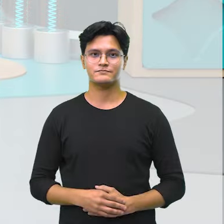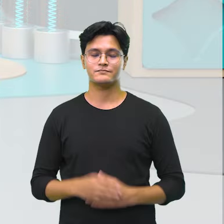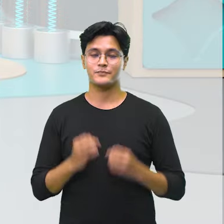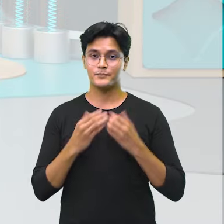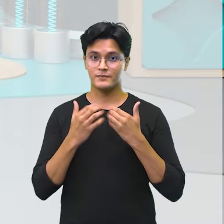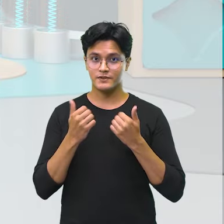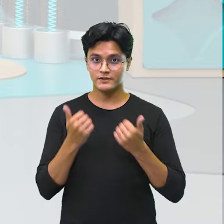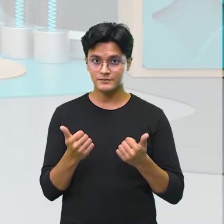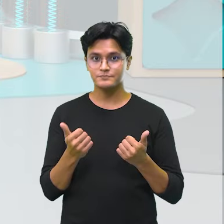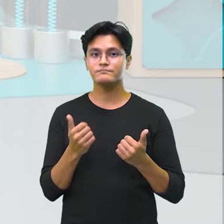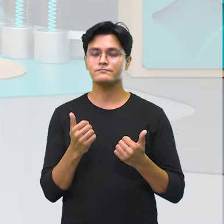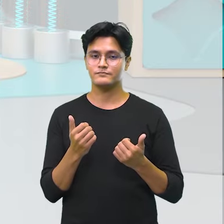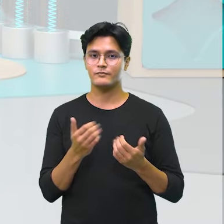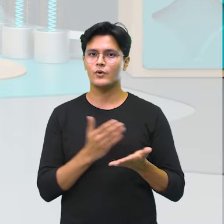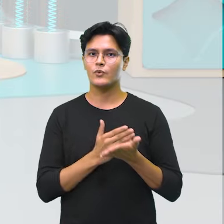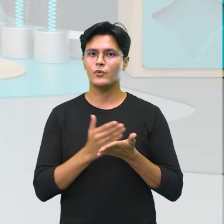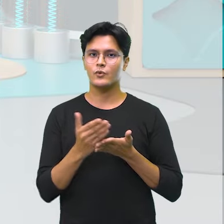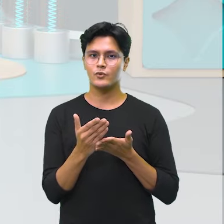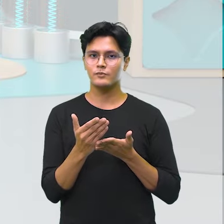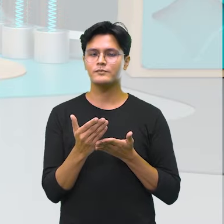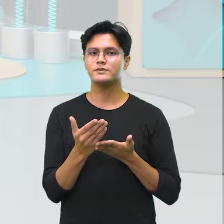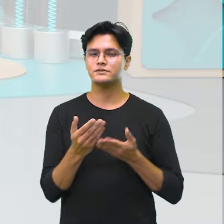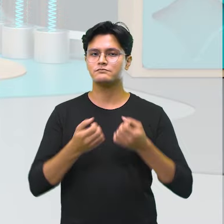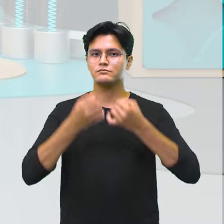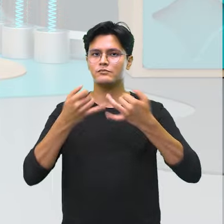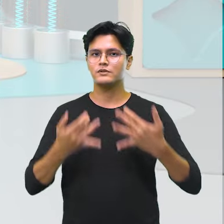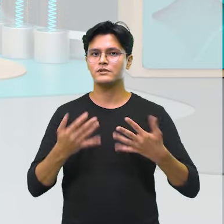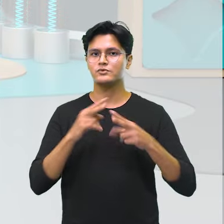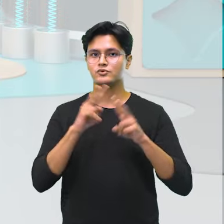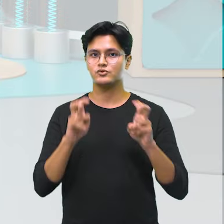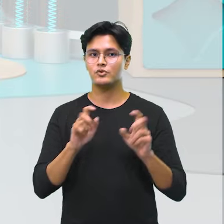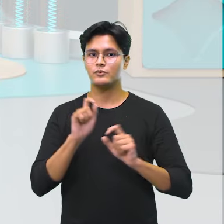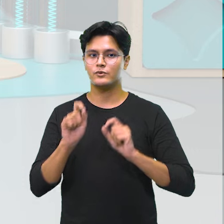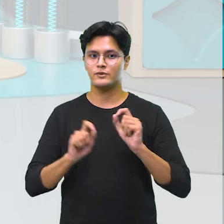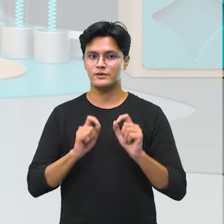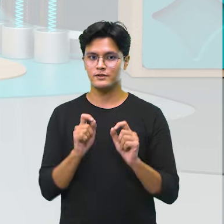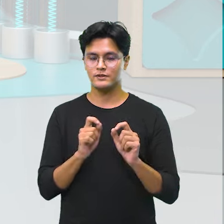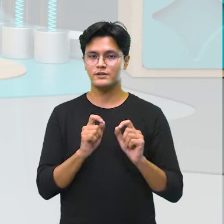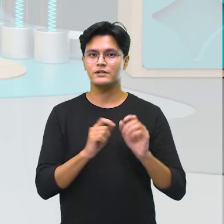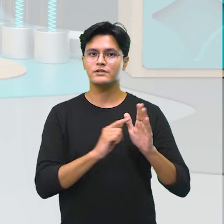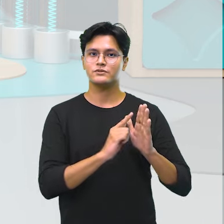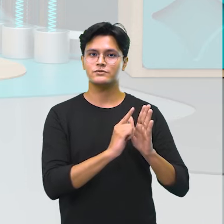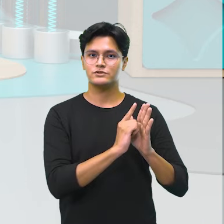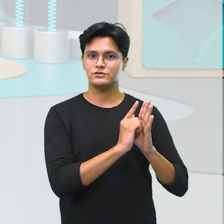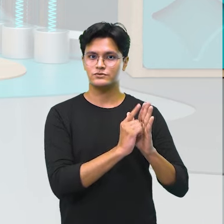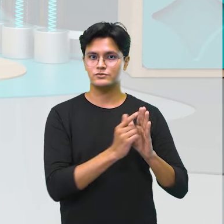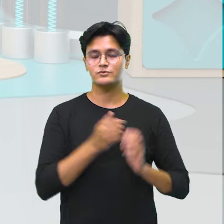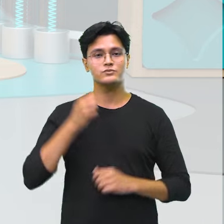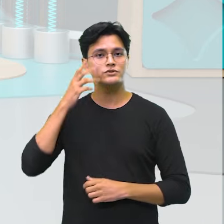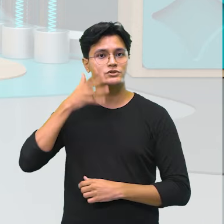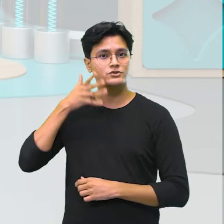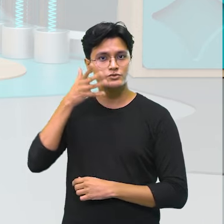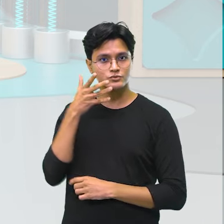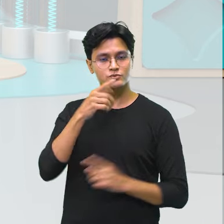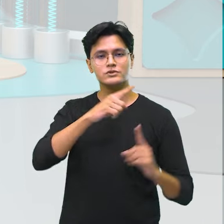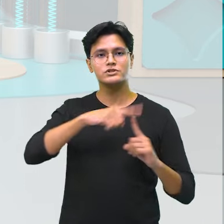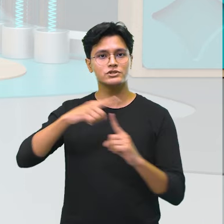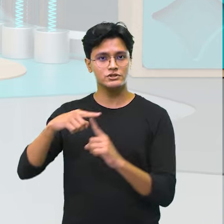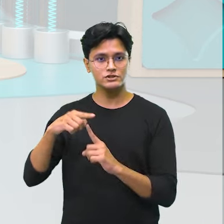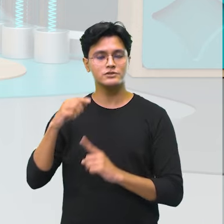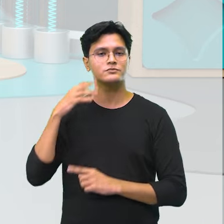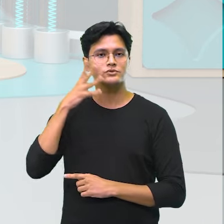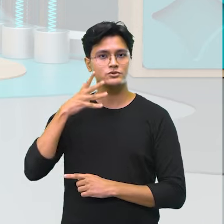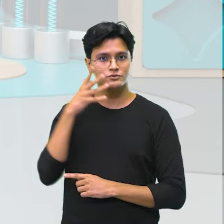Muito bem, então nós vamos começar falando aí, né, da nossa do discurso, do tipo de